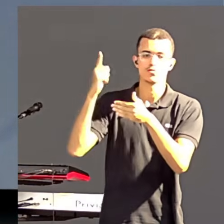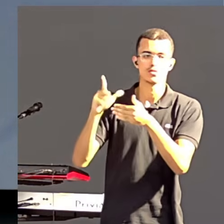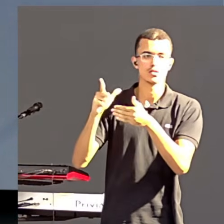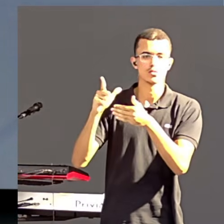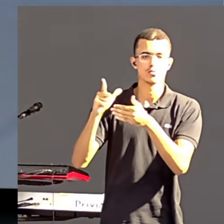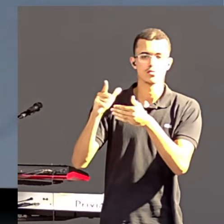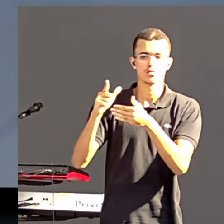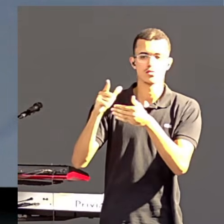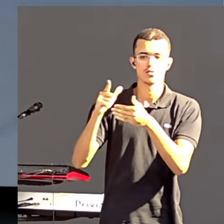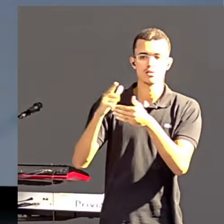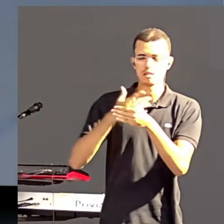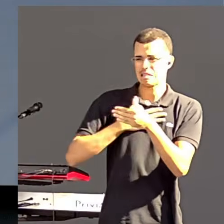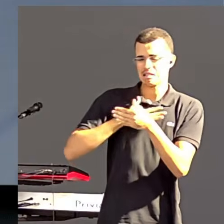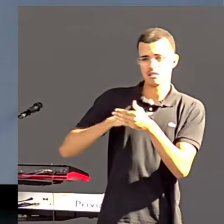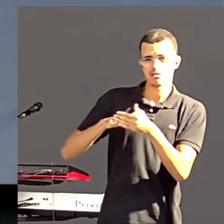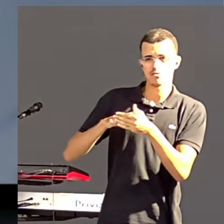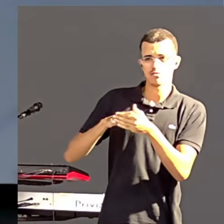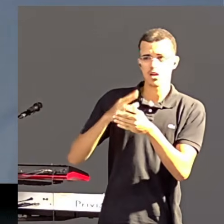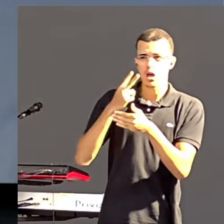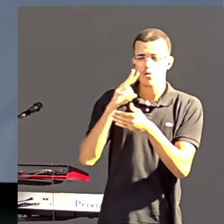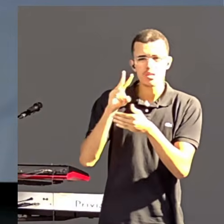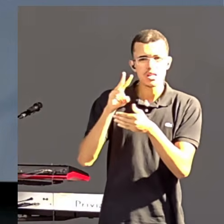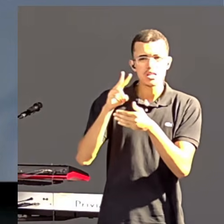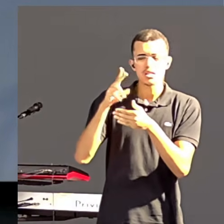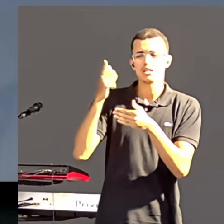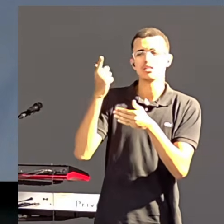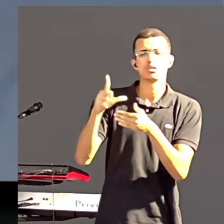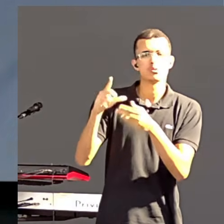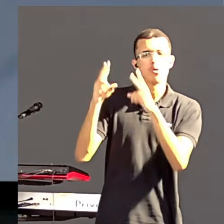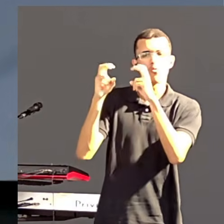mesmo sem você gostar. Eu já vem de novo com esse assunto,